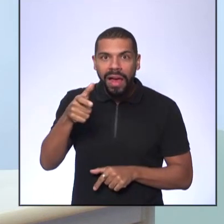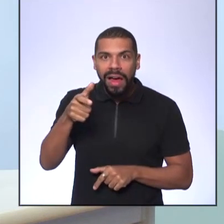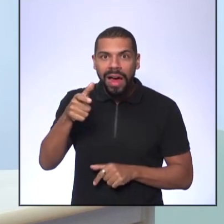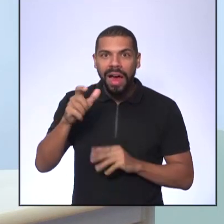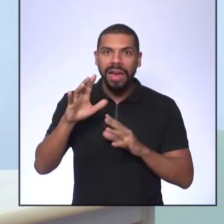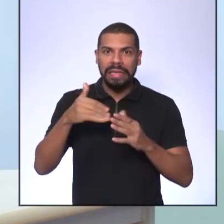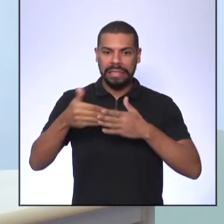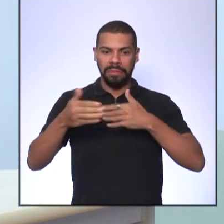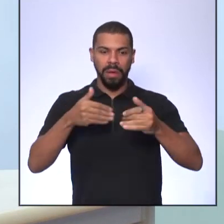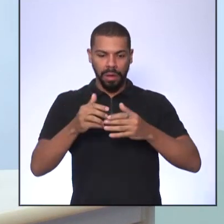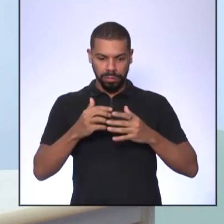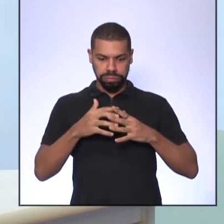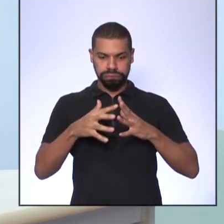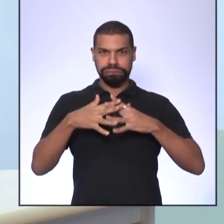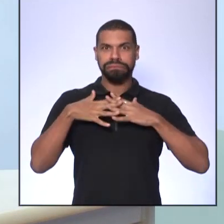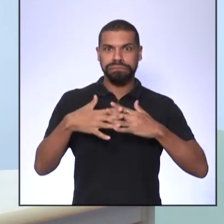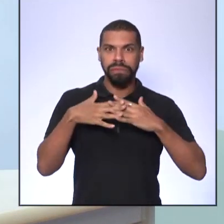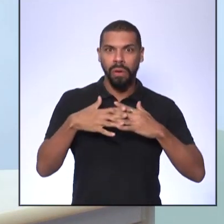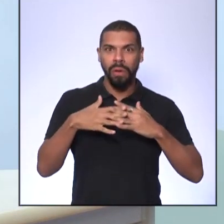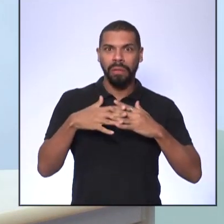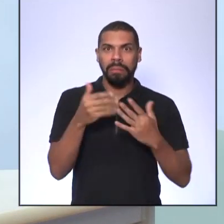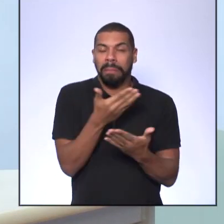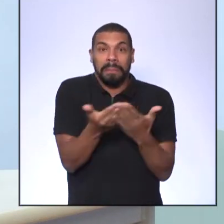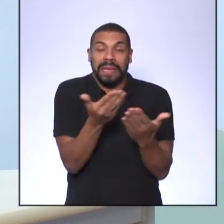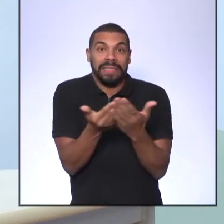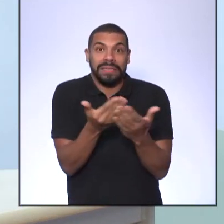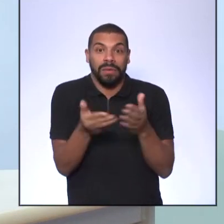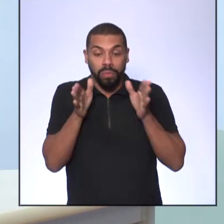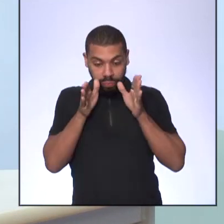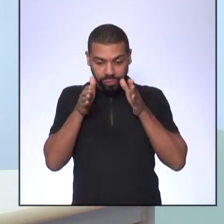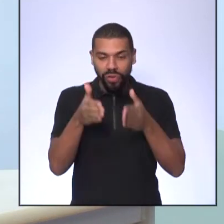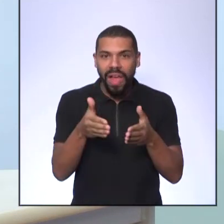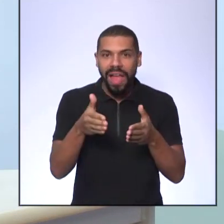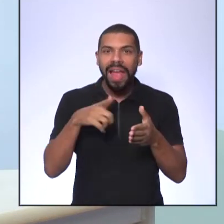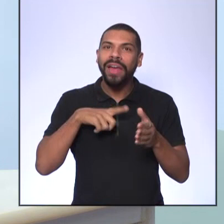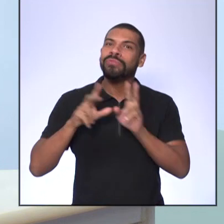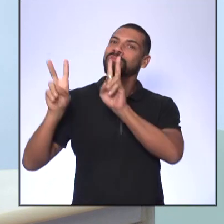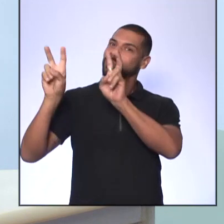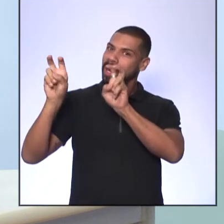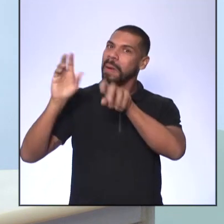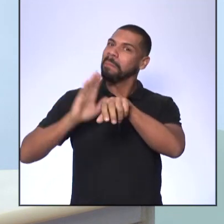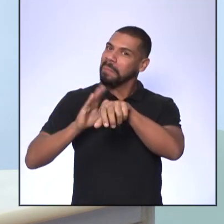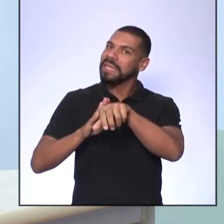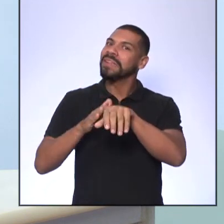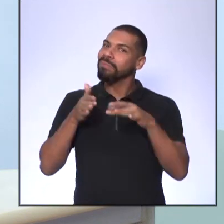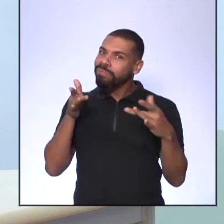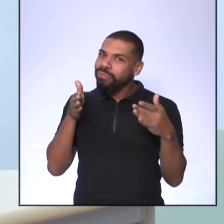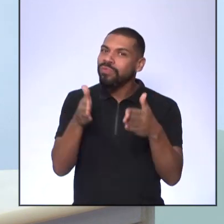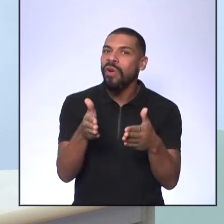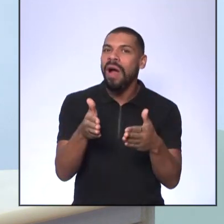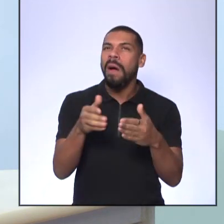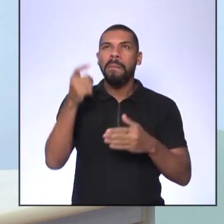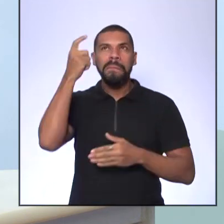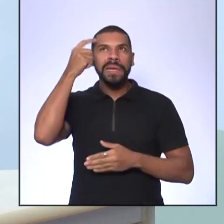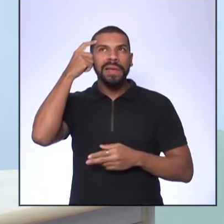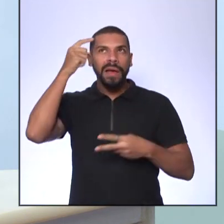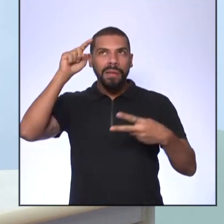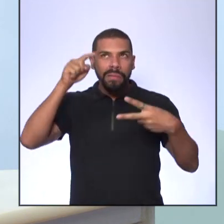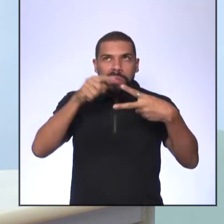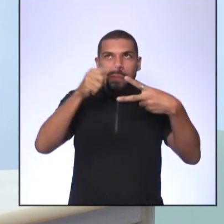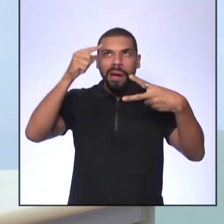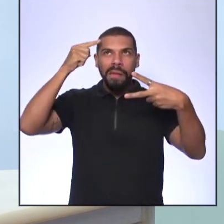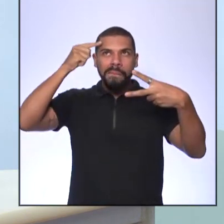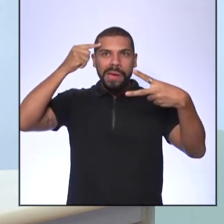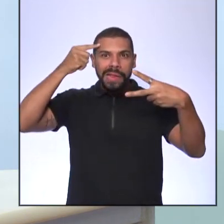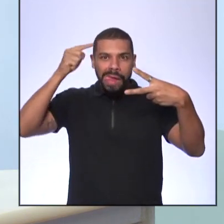o controle de tudo isso que é postado, então é um tema que faz muito sentido a gente pensar duas vezes antes de